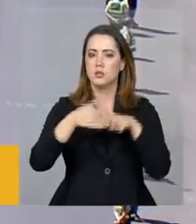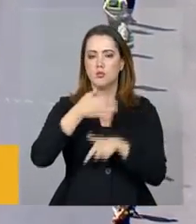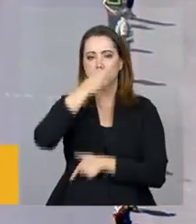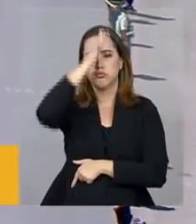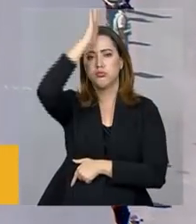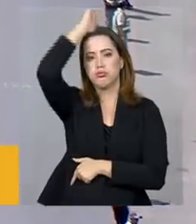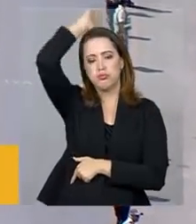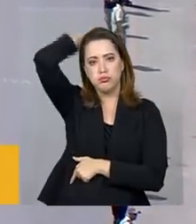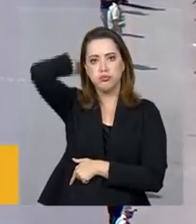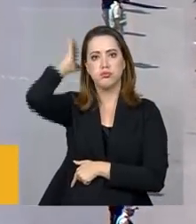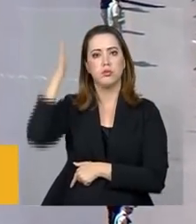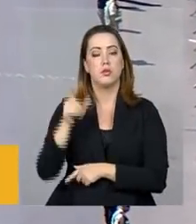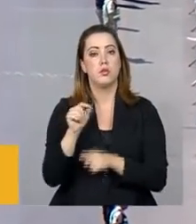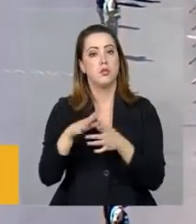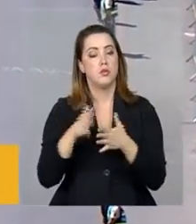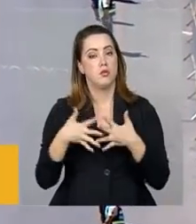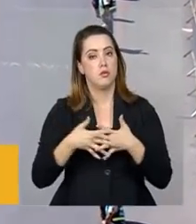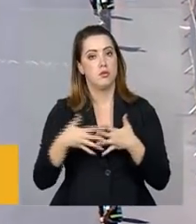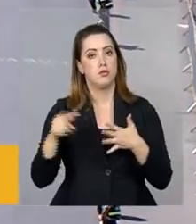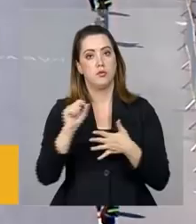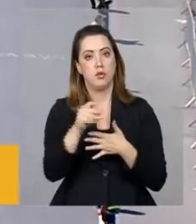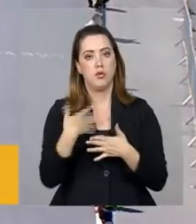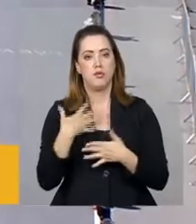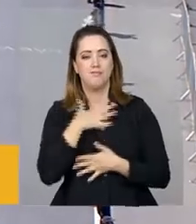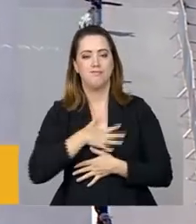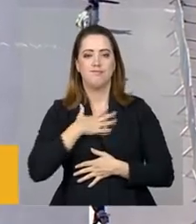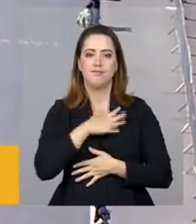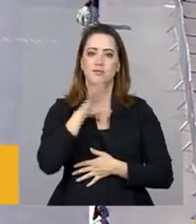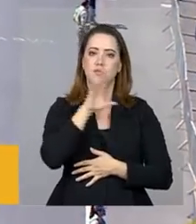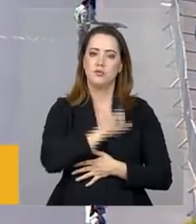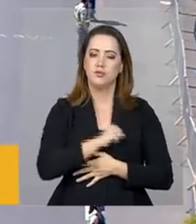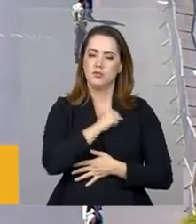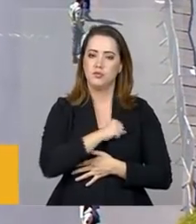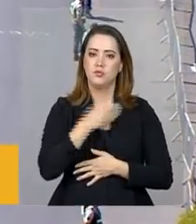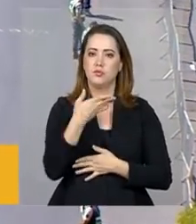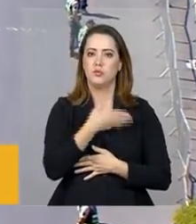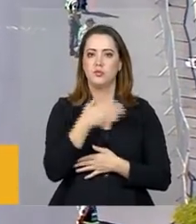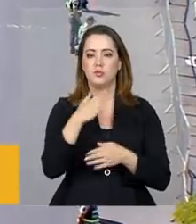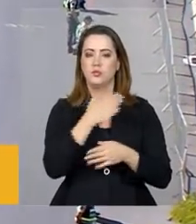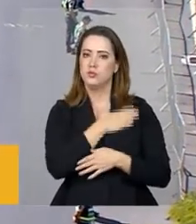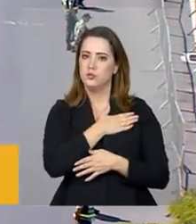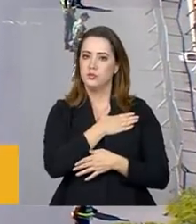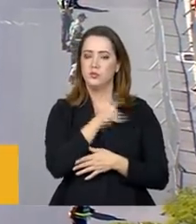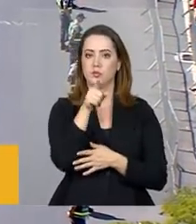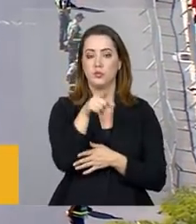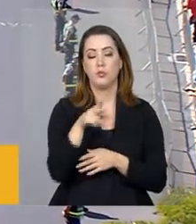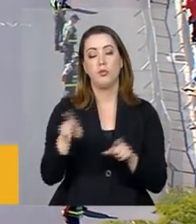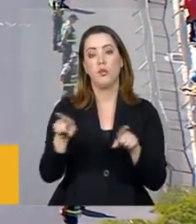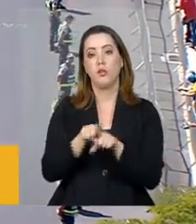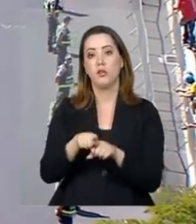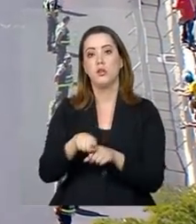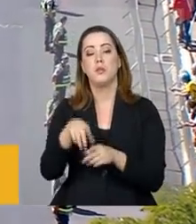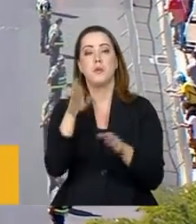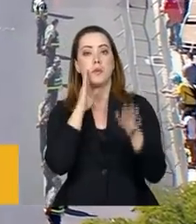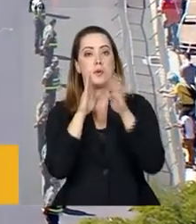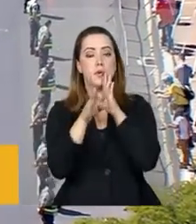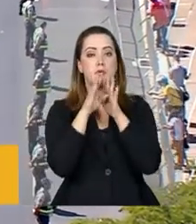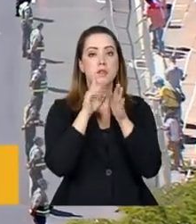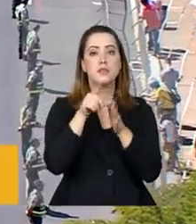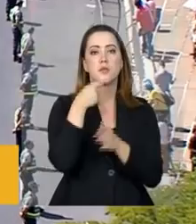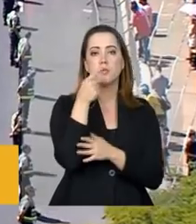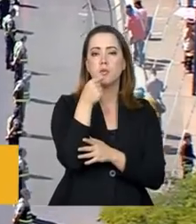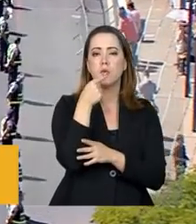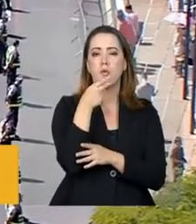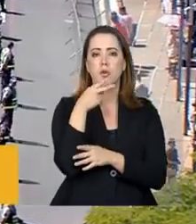1989 e está matando a saudade do desfile em homenagem à pátria amada. Pelo Facebook, a Neide Zago diz que lembra muito do pai